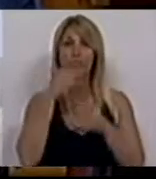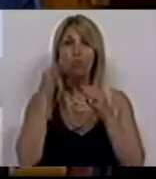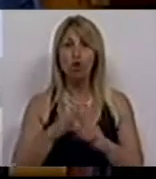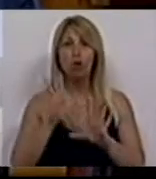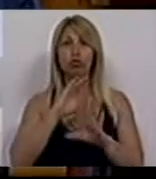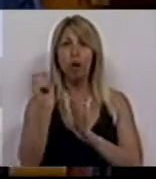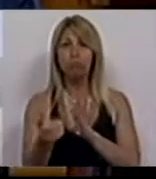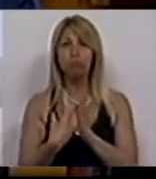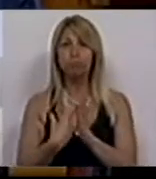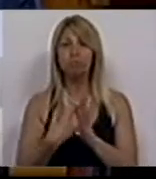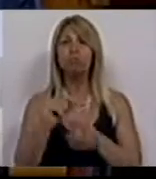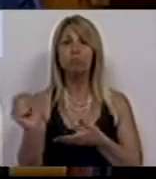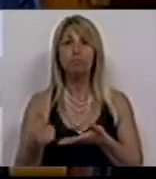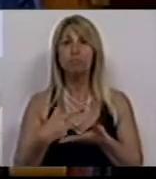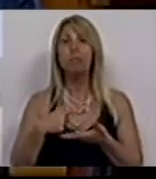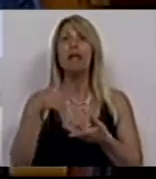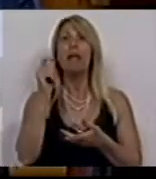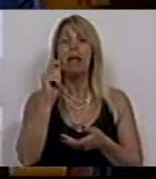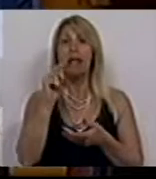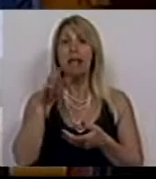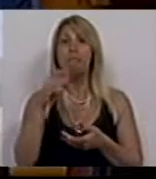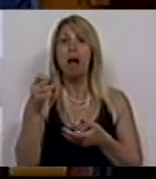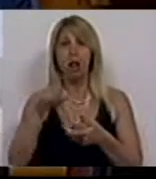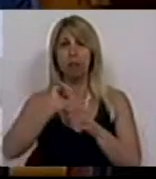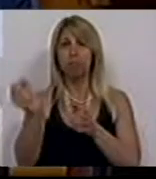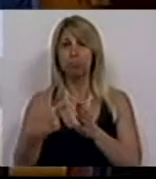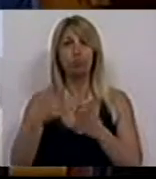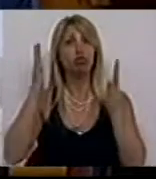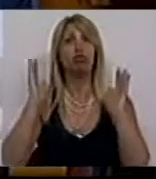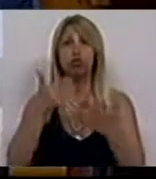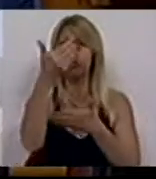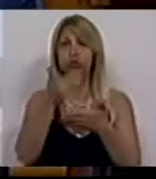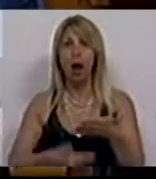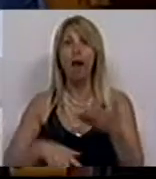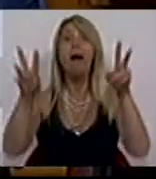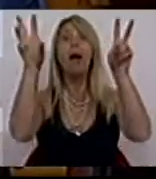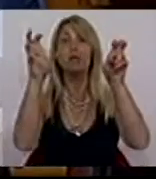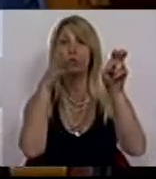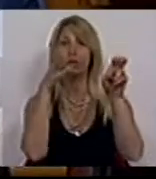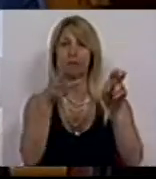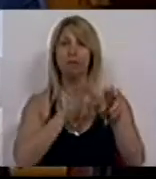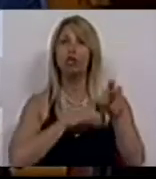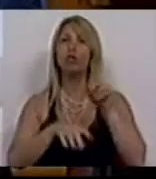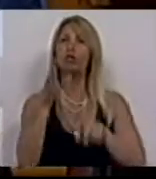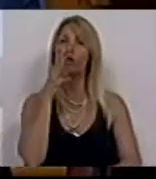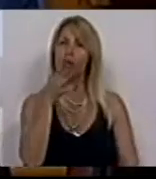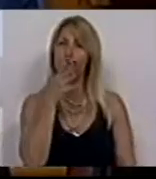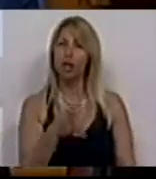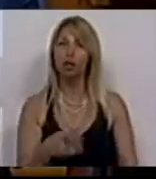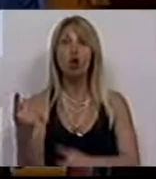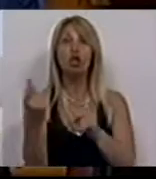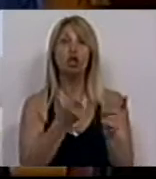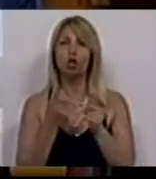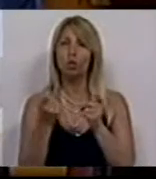e-mail. O título e o assunto desse e-mail dizia: senhores deputados, discutam,